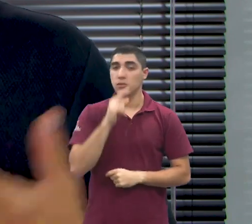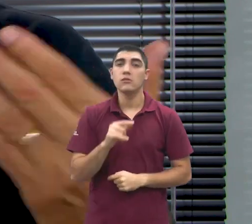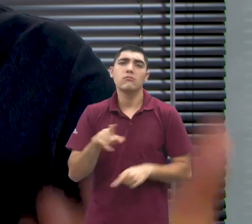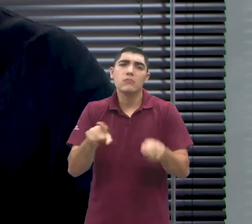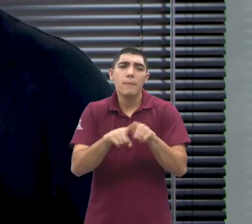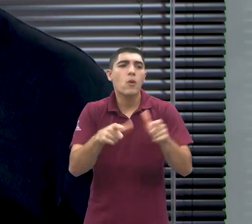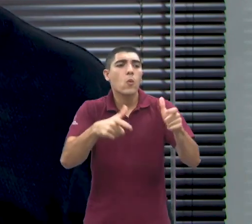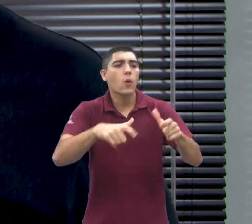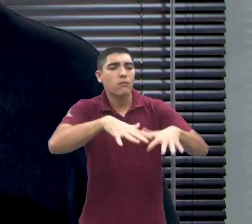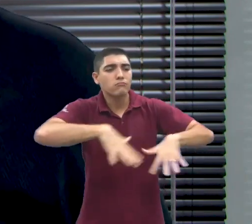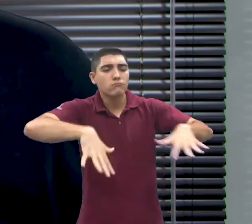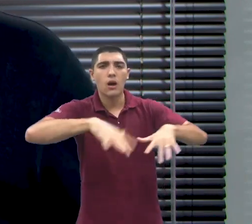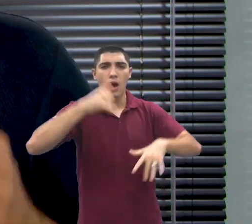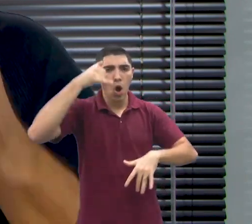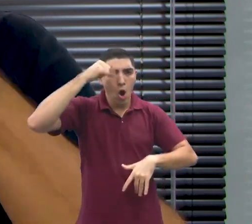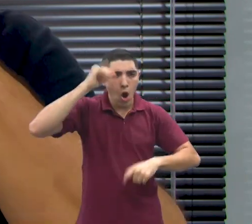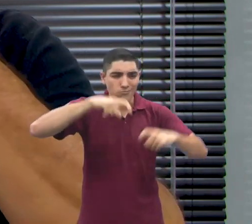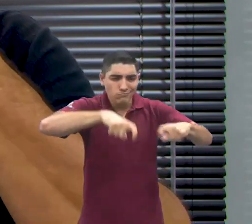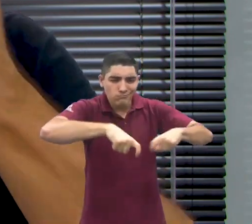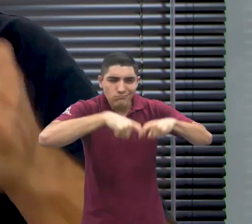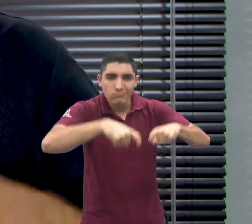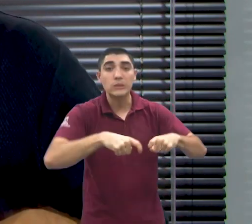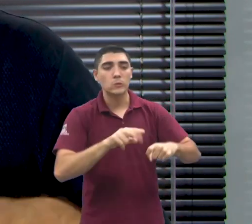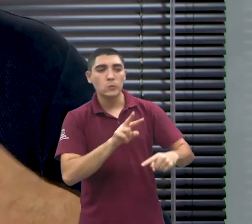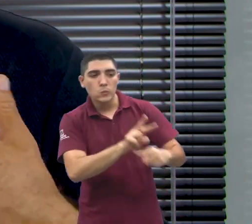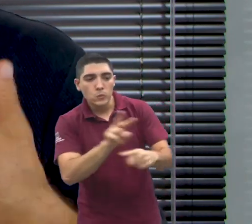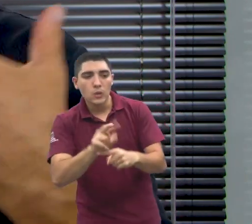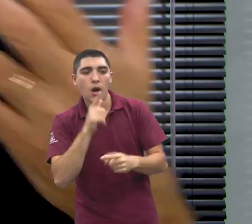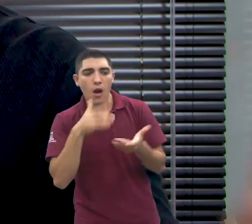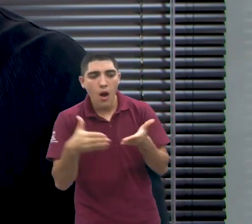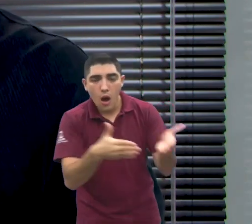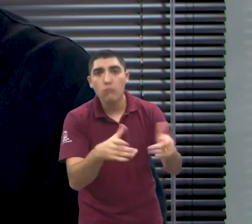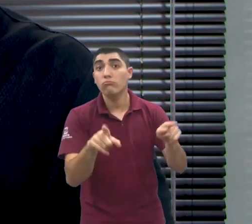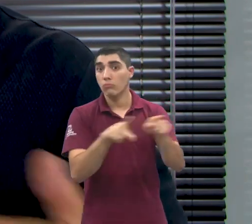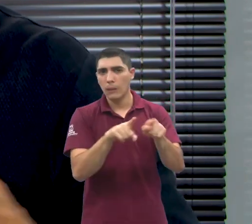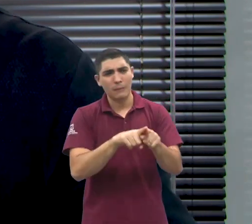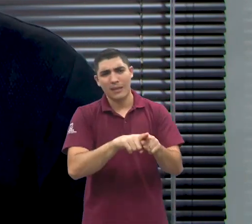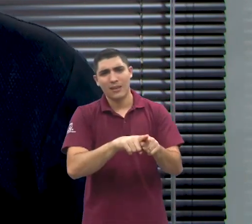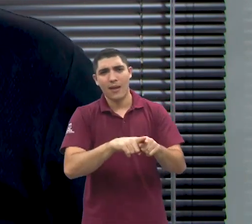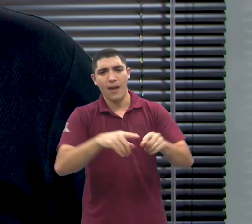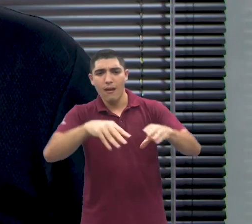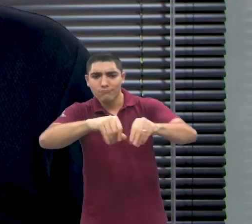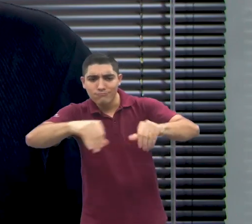de saneamento na área rural, temos desafios, né, com relação à proteção